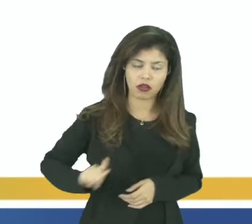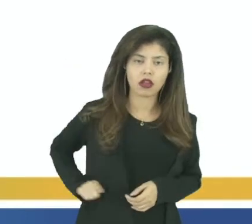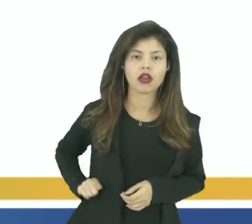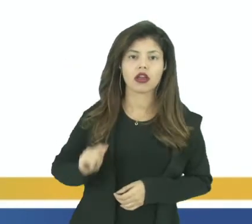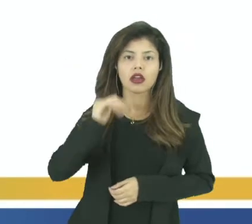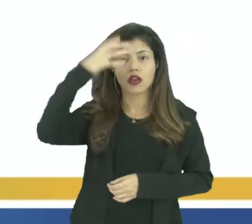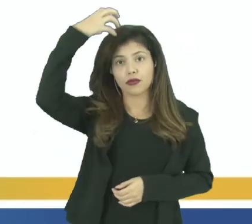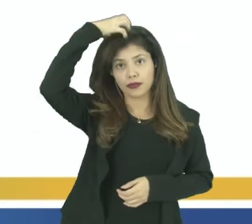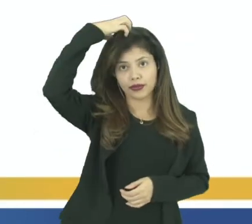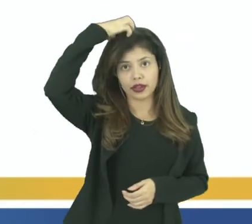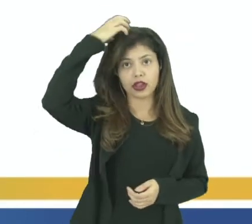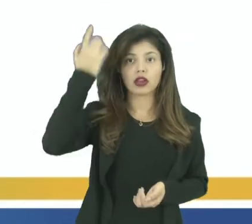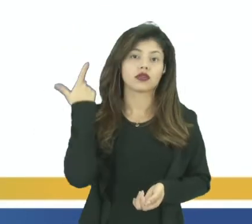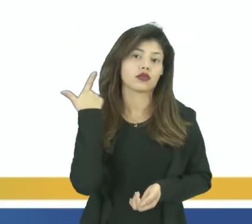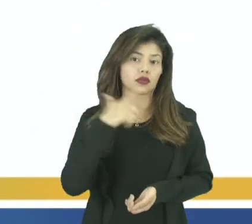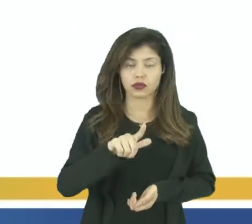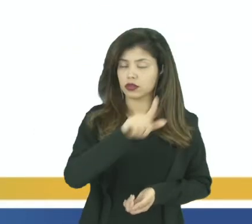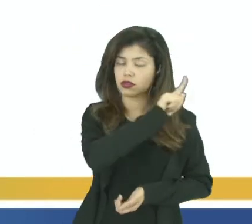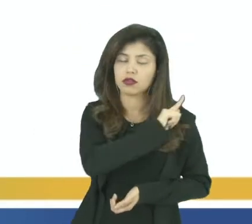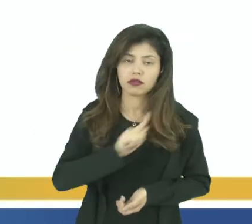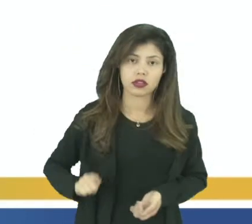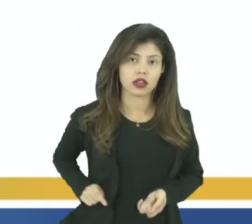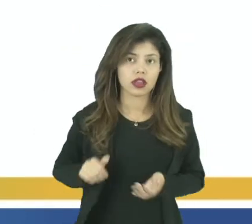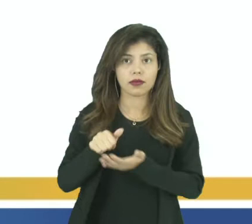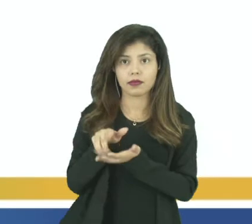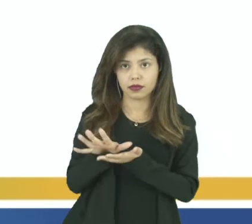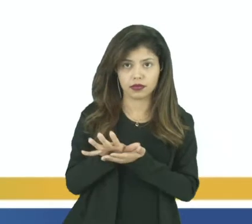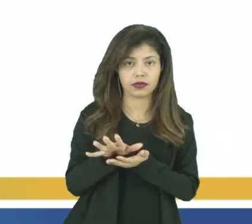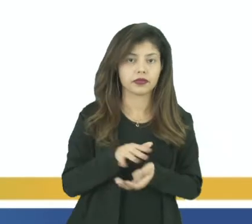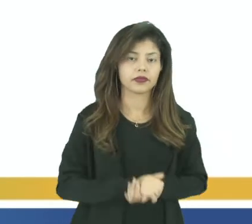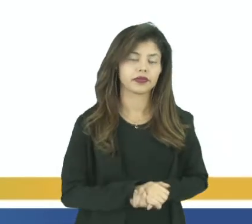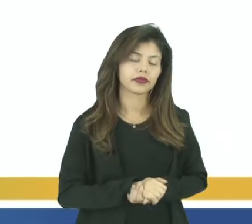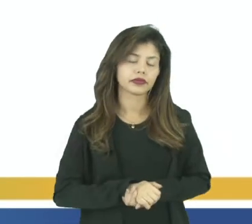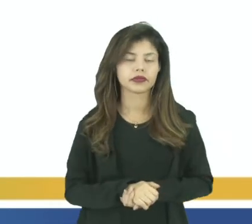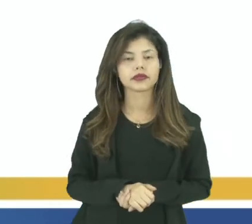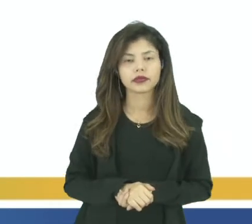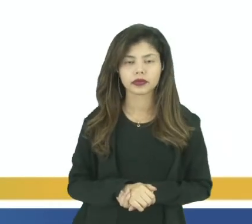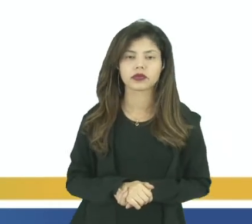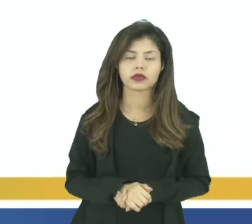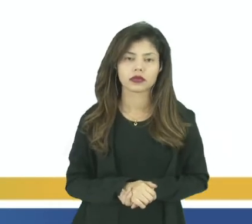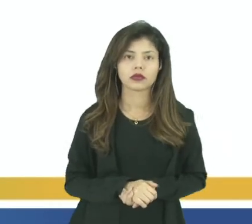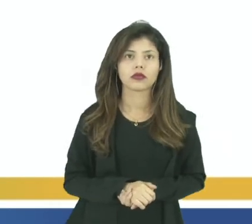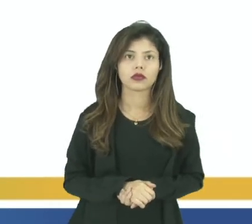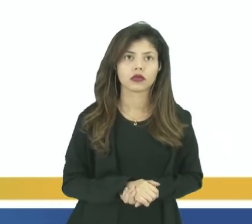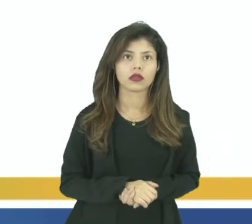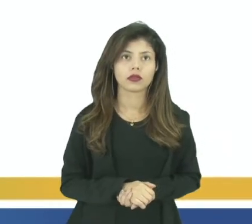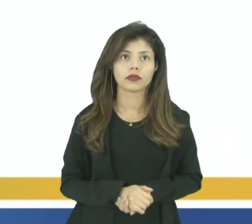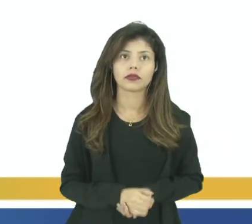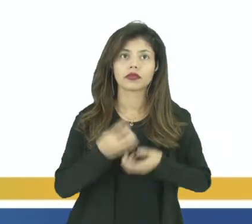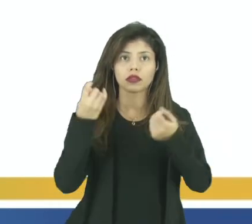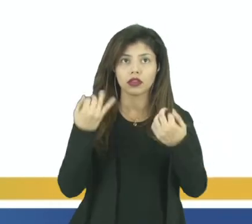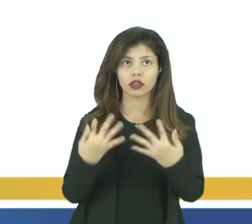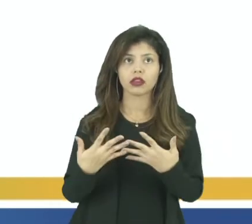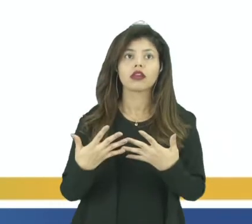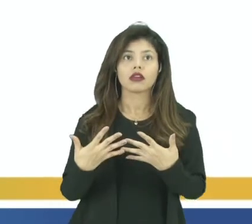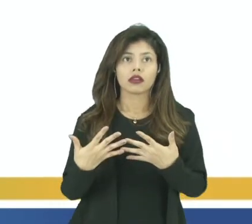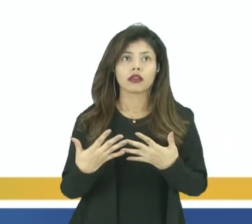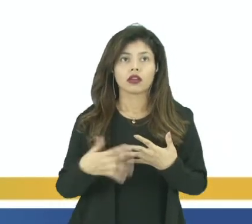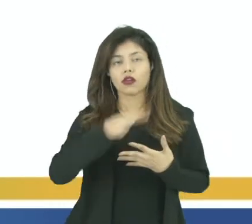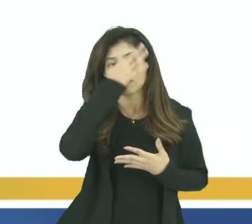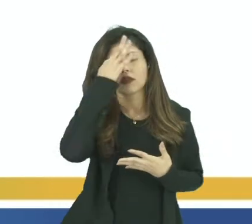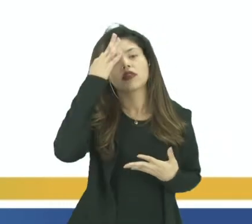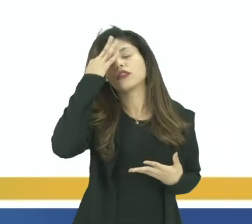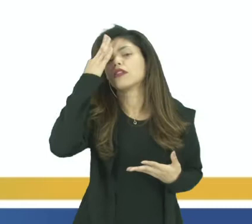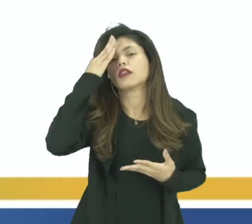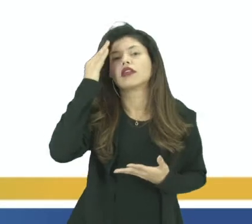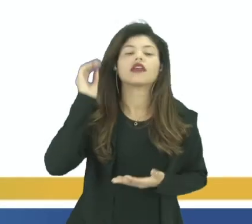dizer, se o rei ele não consegue governar, ele tem que ser tirado. Então, John Locke ele vai inventar o direito